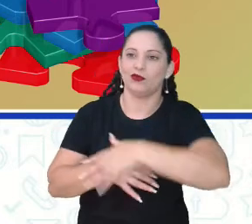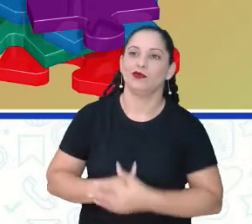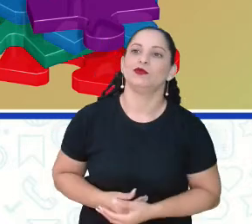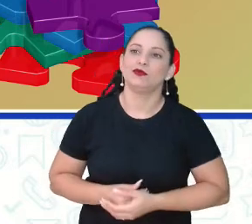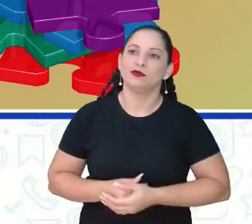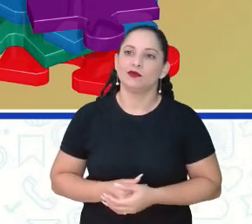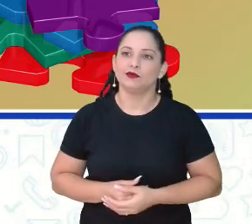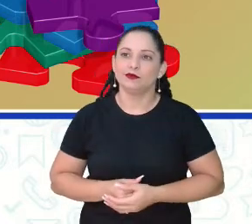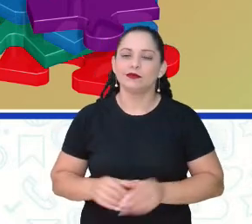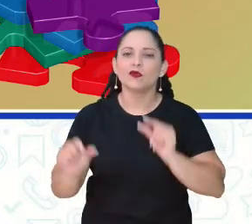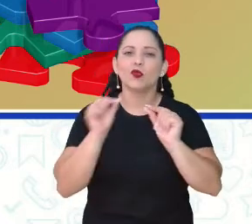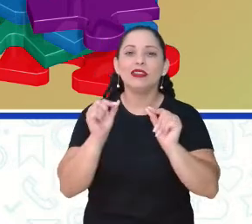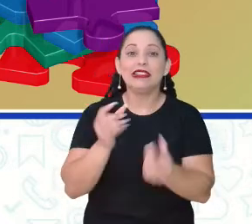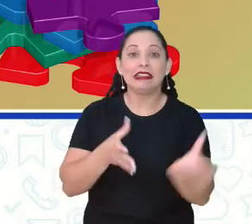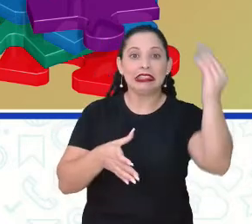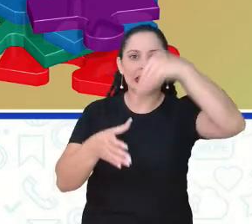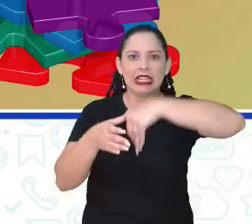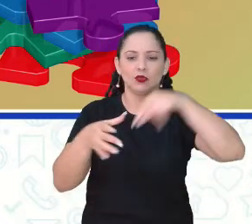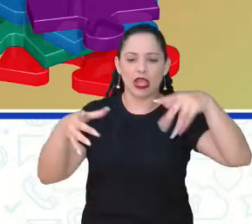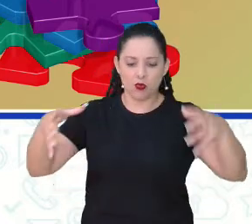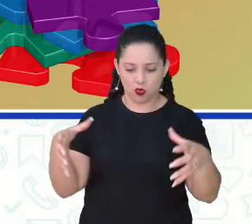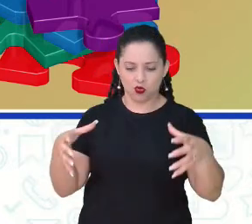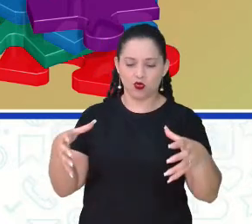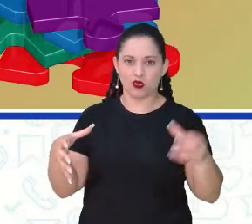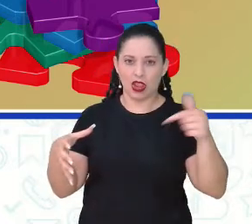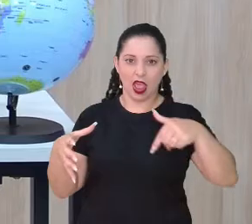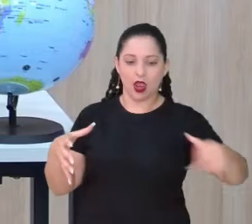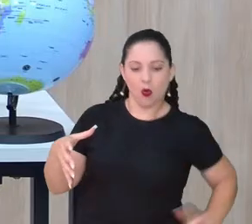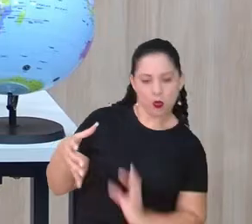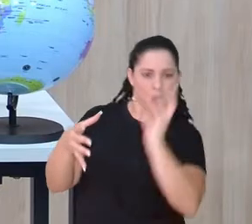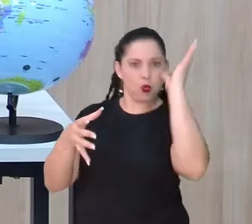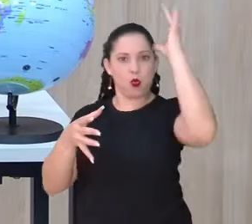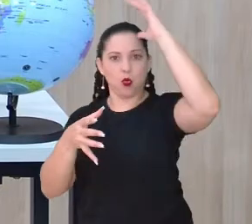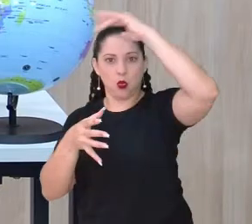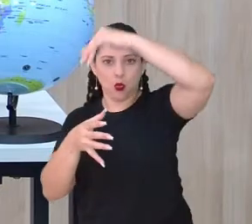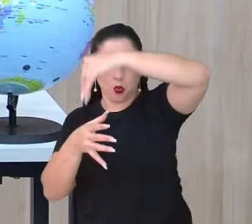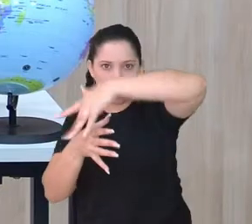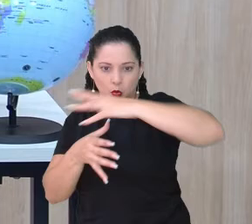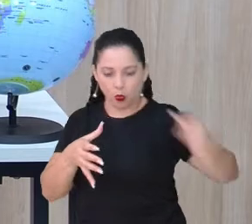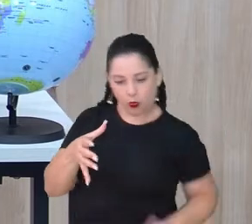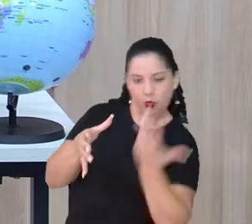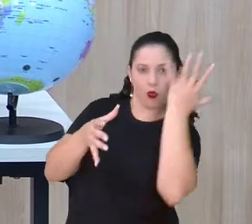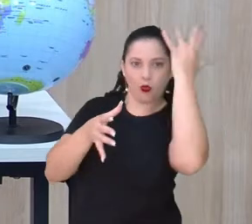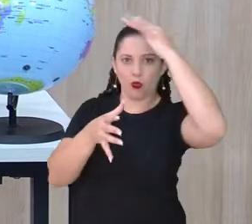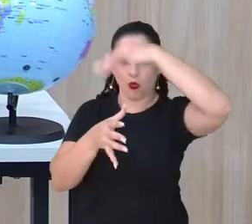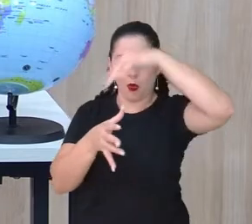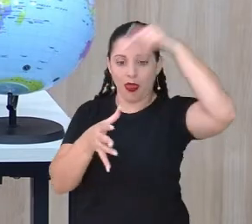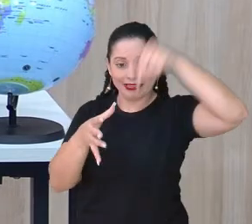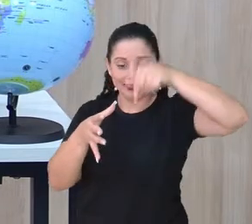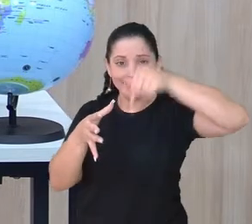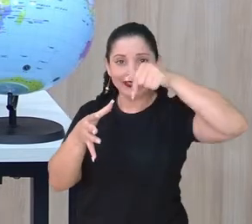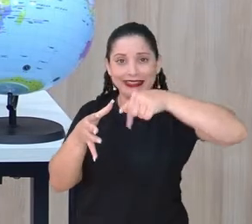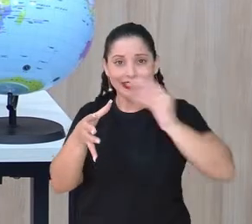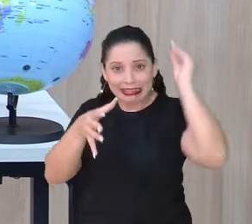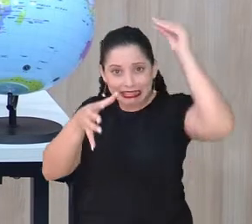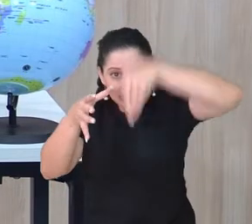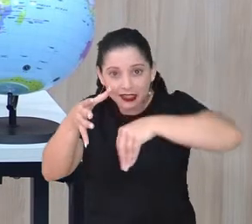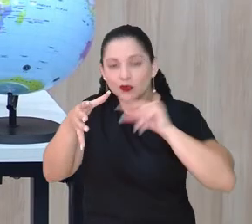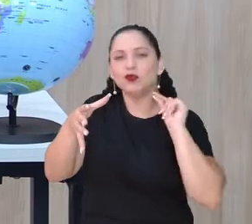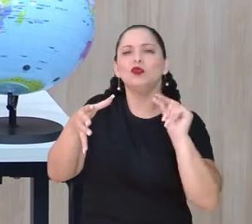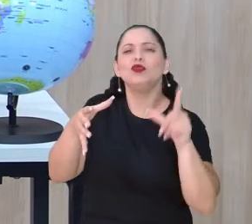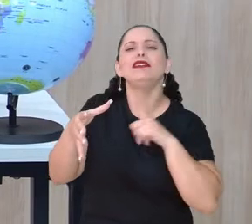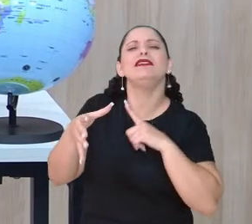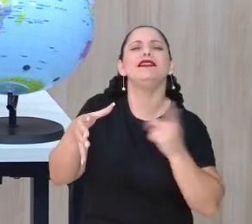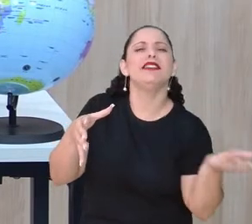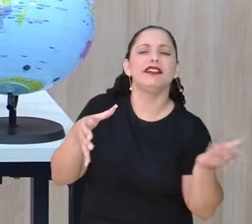O que sai de dentro do vulcão? Vocês sabem? O que está saindo ali do vulcão? Tem mais outra pergunta.